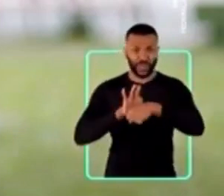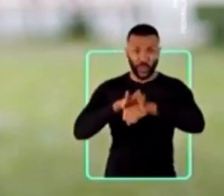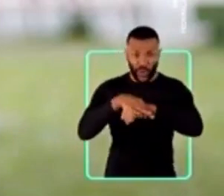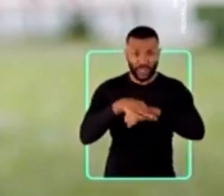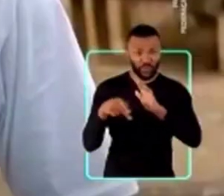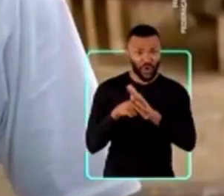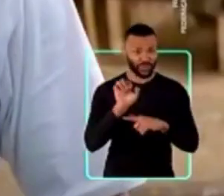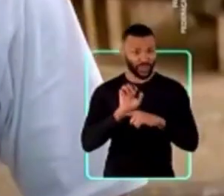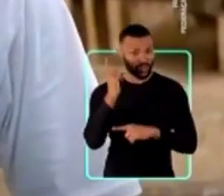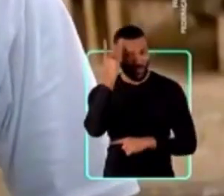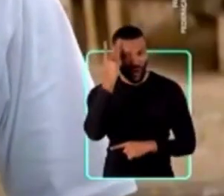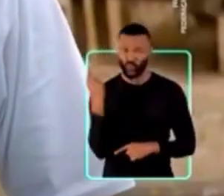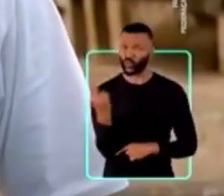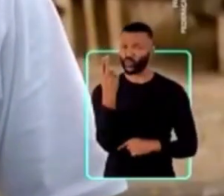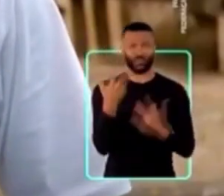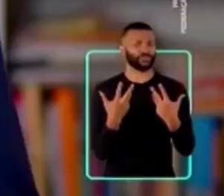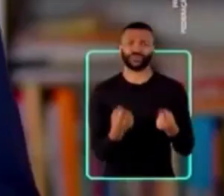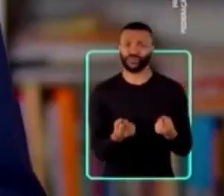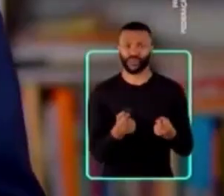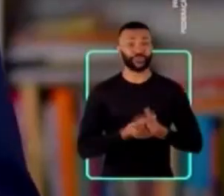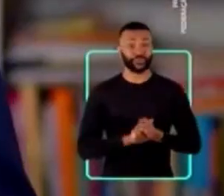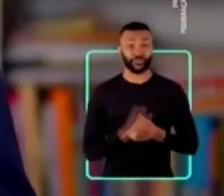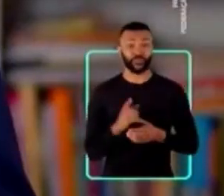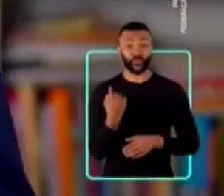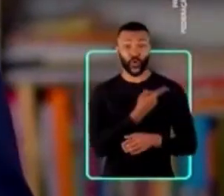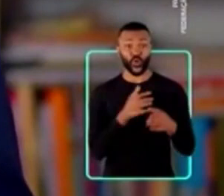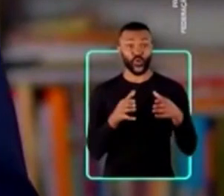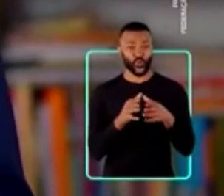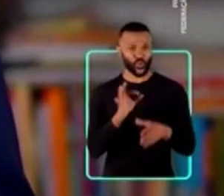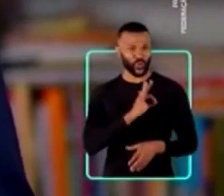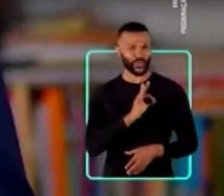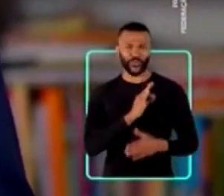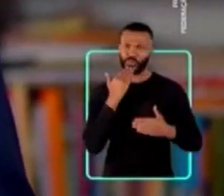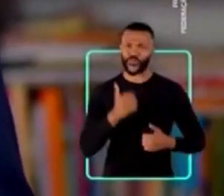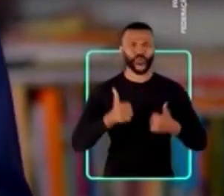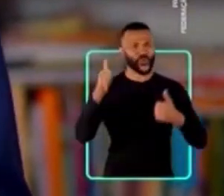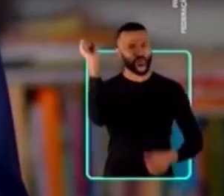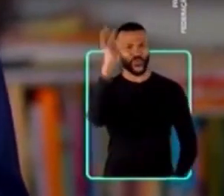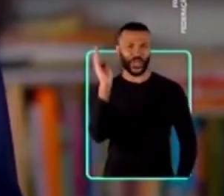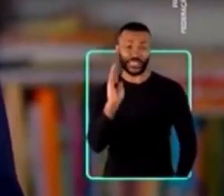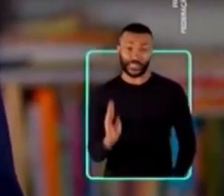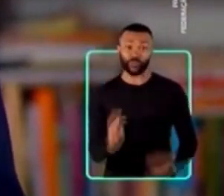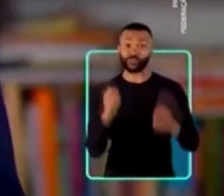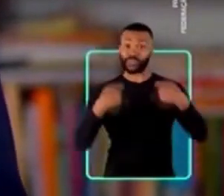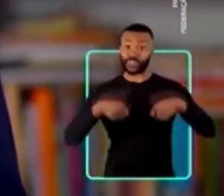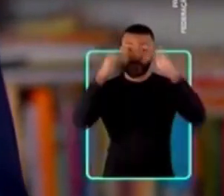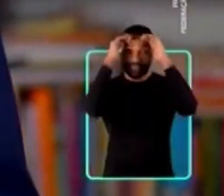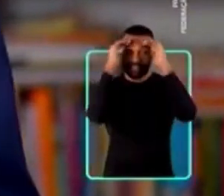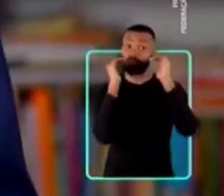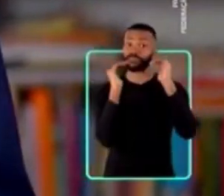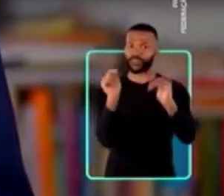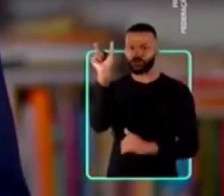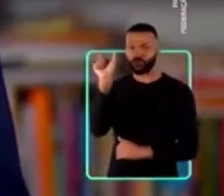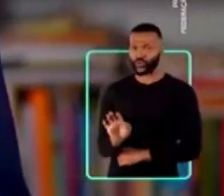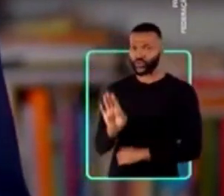segurança pública do estado de São Paulo. Não dá pra aceitar uma coisa dessa. A nossa força policial é a melhor do Brasil. É, no mínimo, falta de respeito